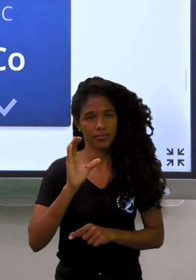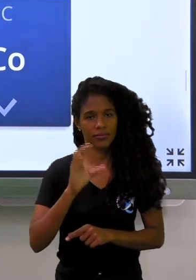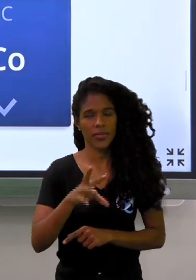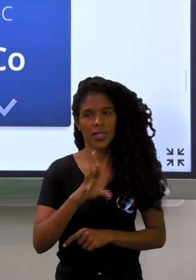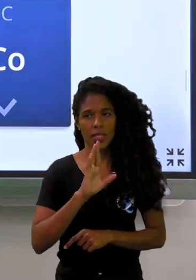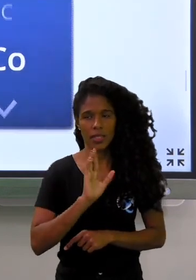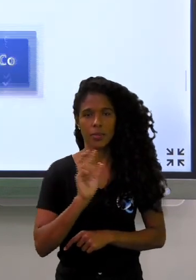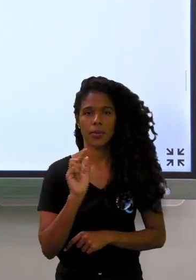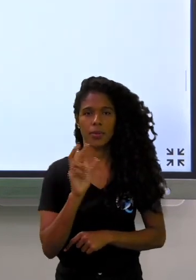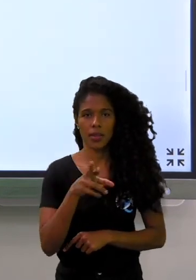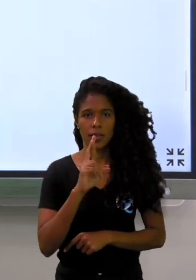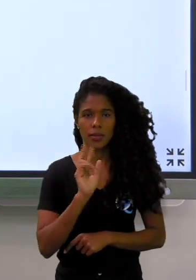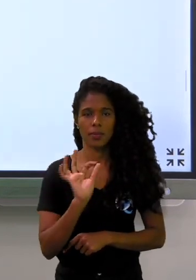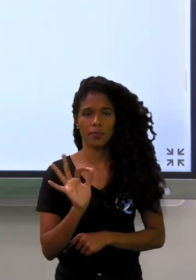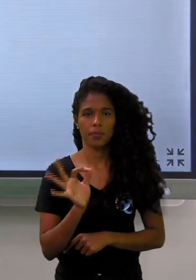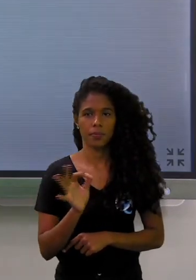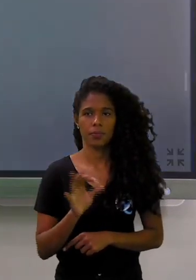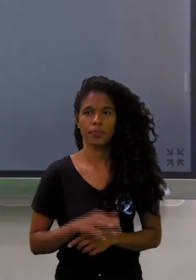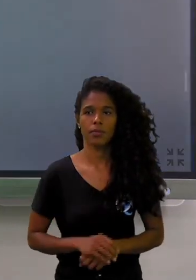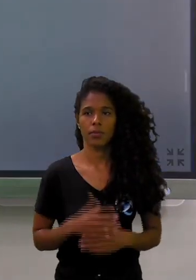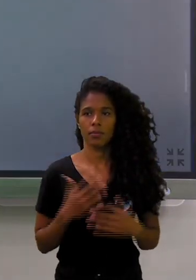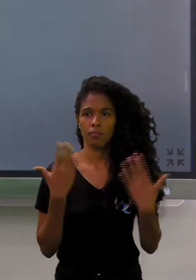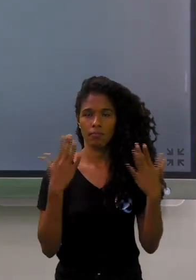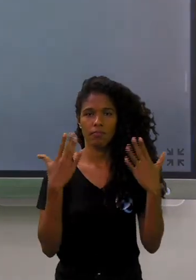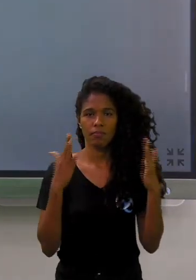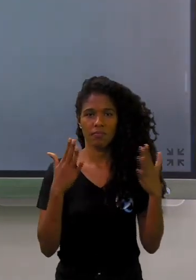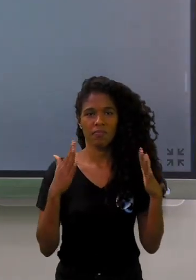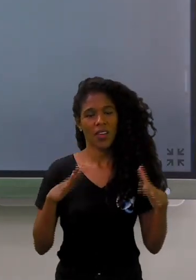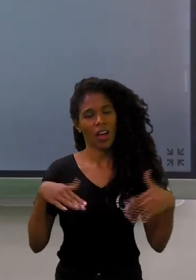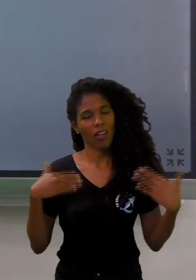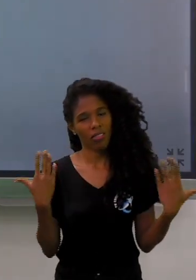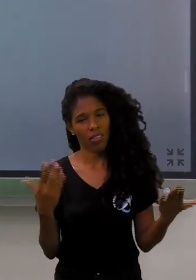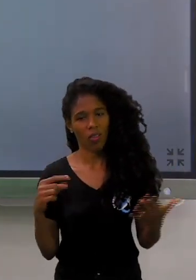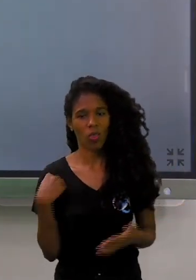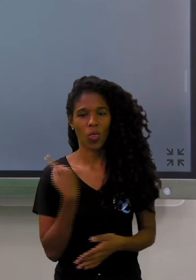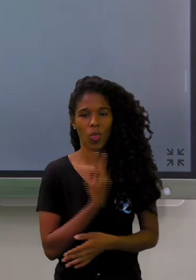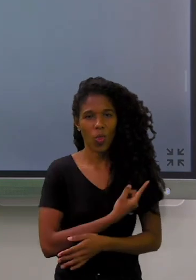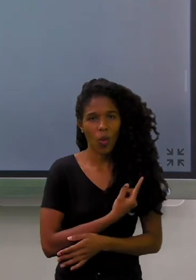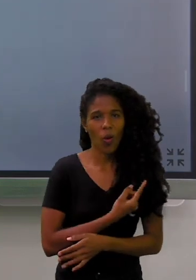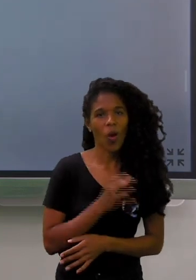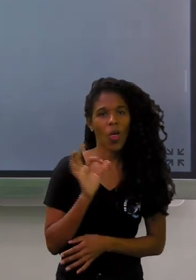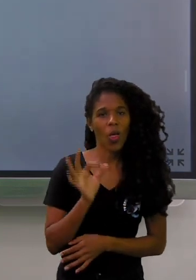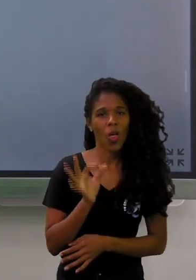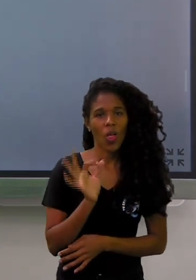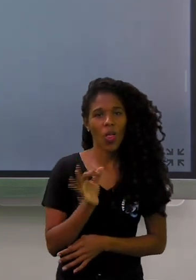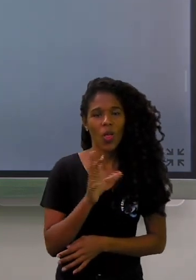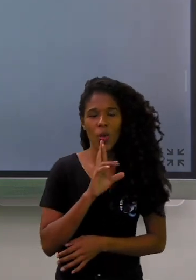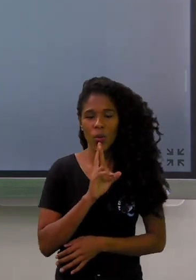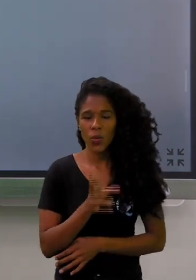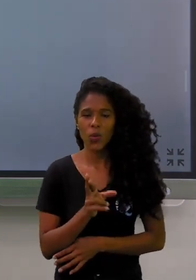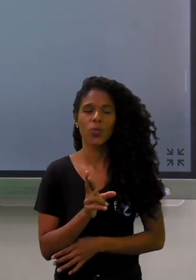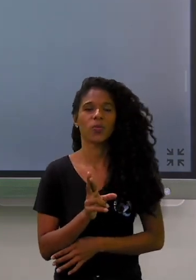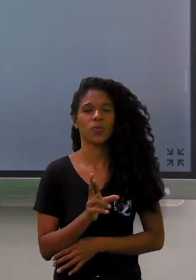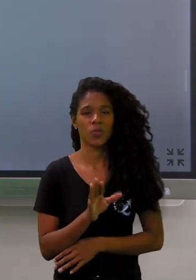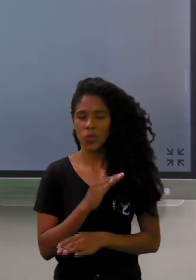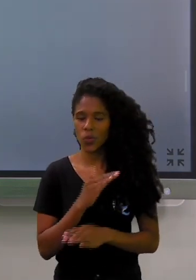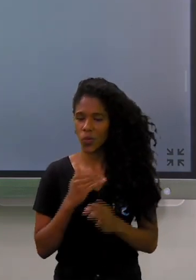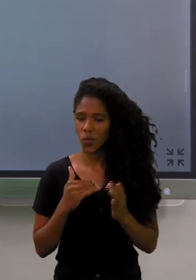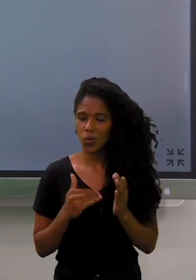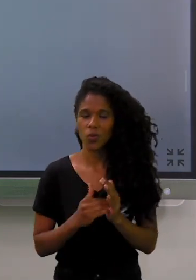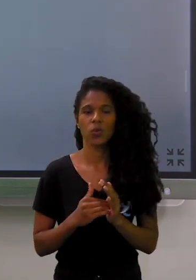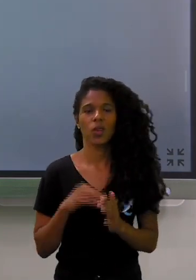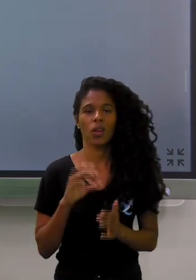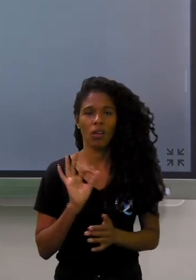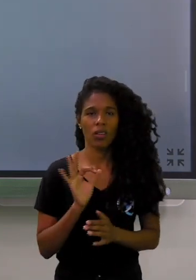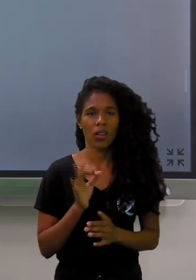Có, muito bem. E nós acertamos todas. Isso aí, acertamos todas. Vocês gostaram do